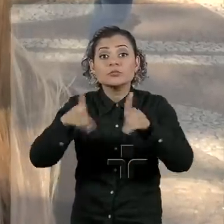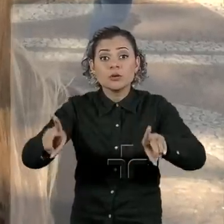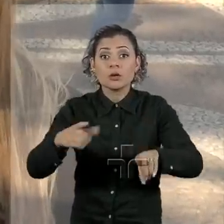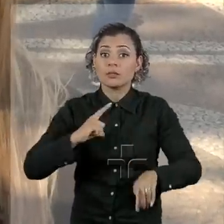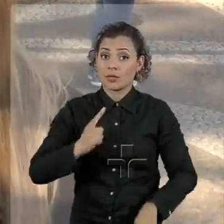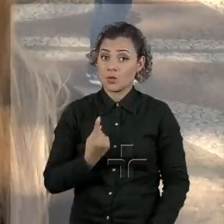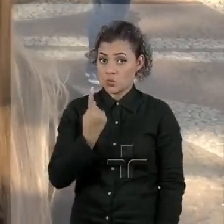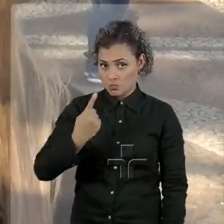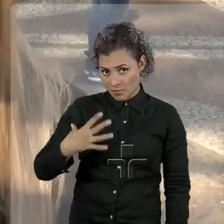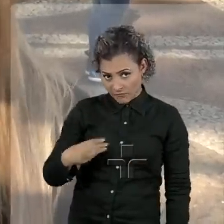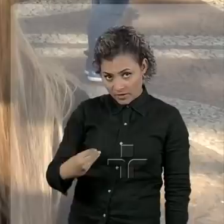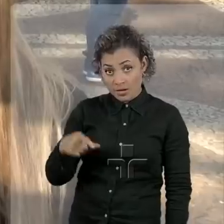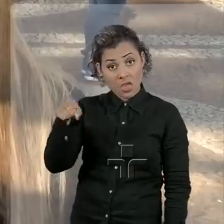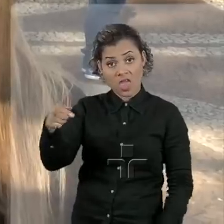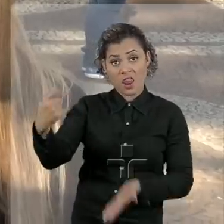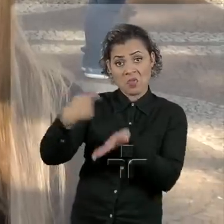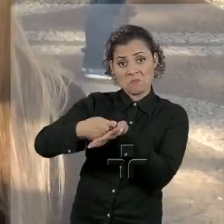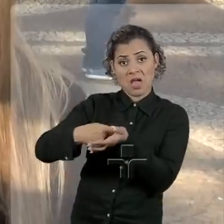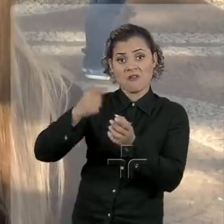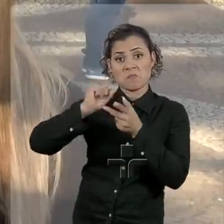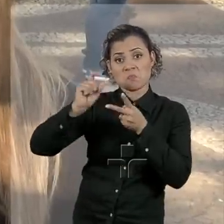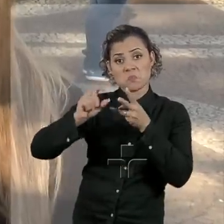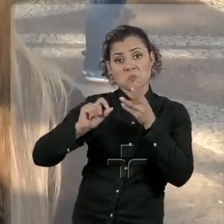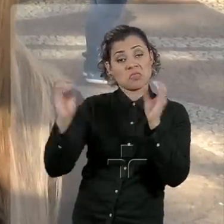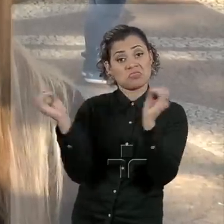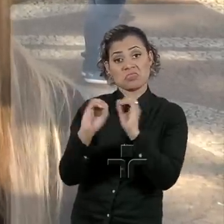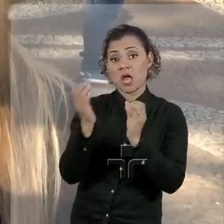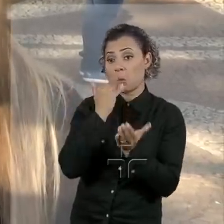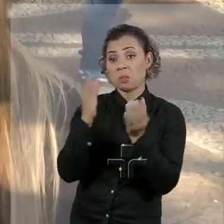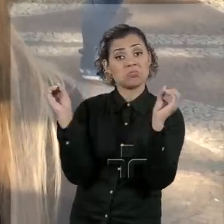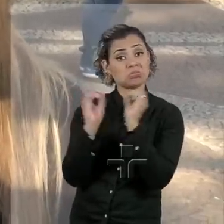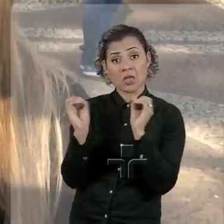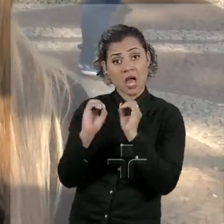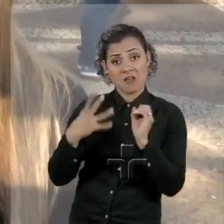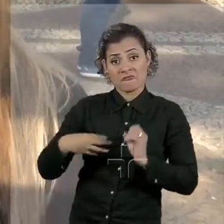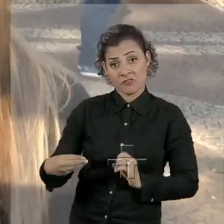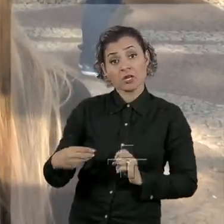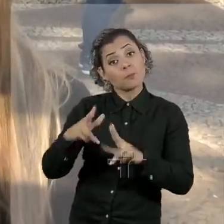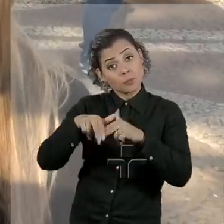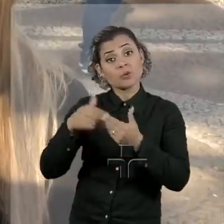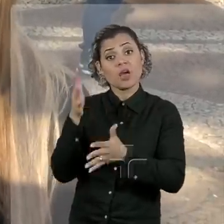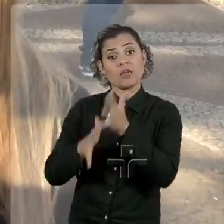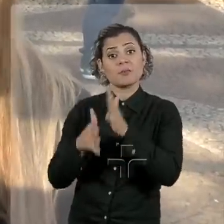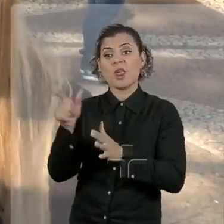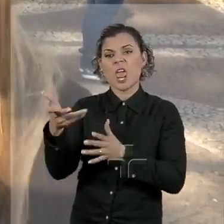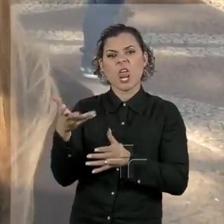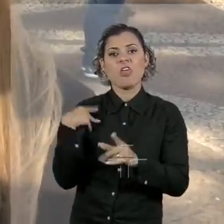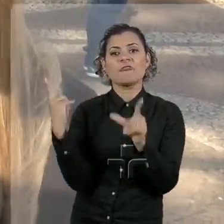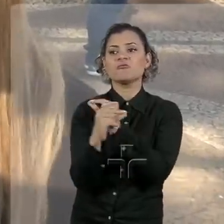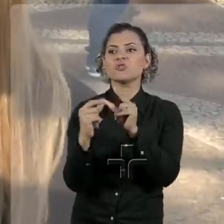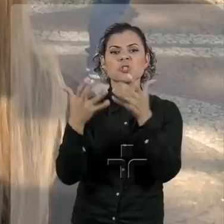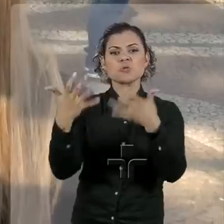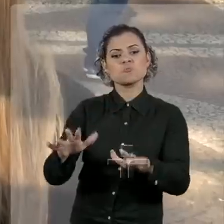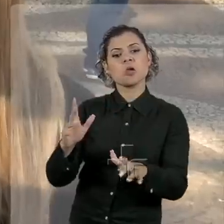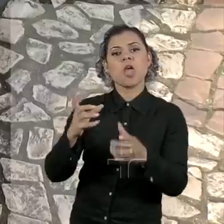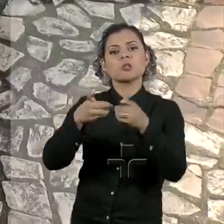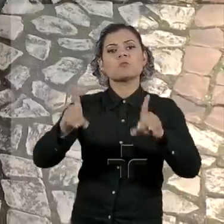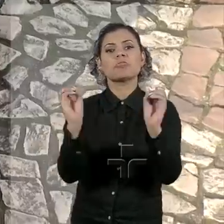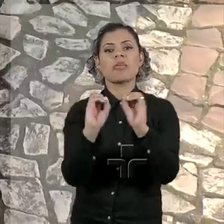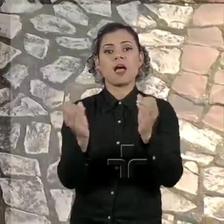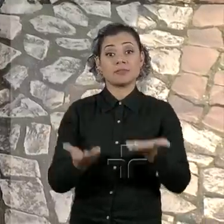filha, ele não pagava pensão alimentícia e isso era um empecilho para ele sempre fugir e não dar o